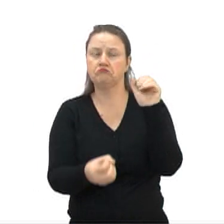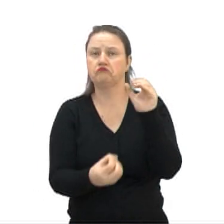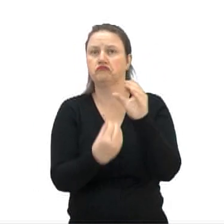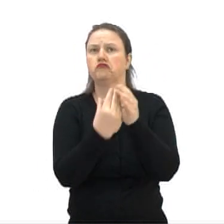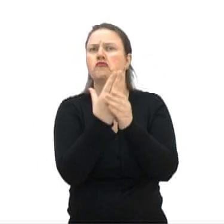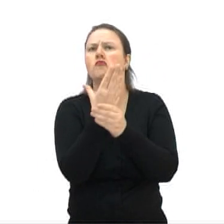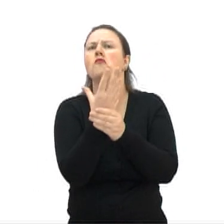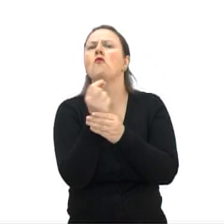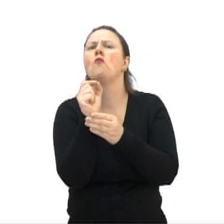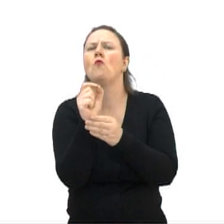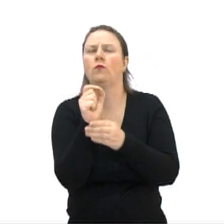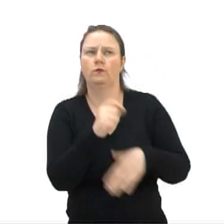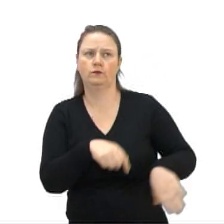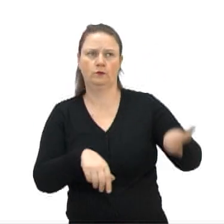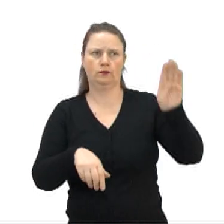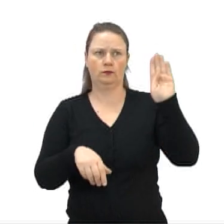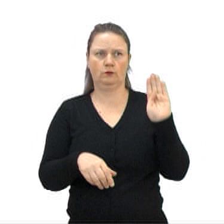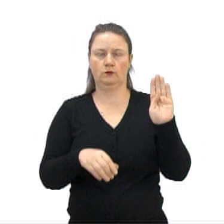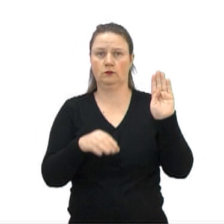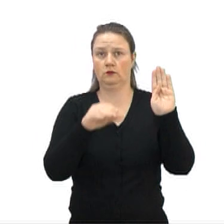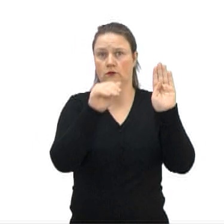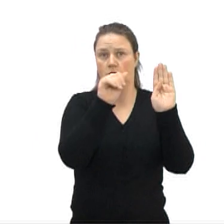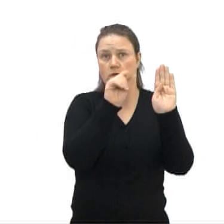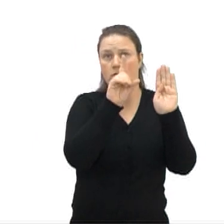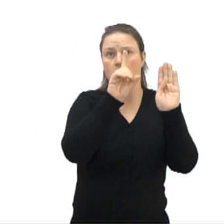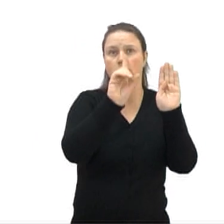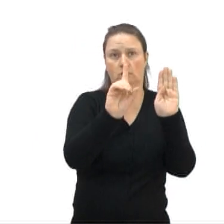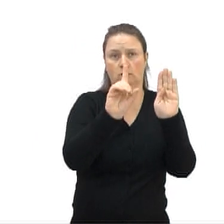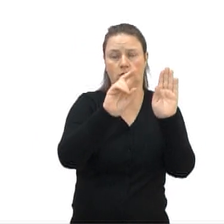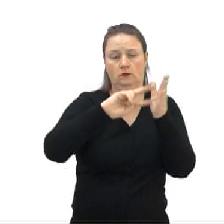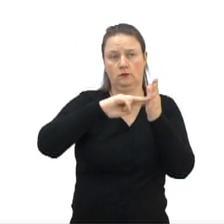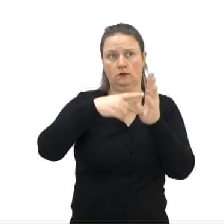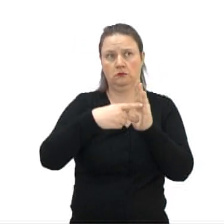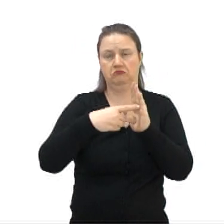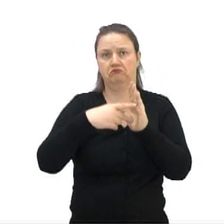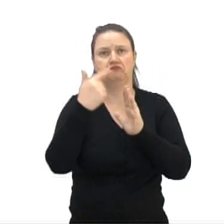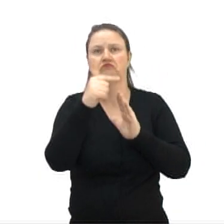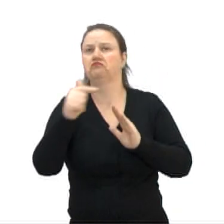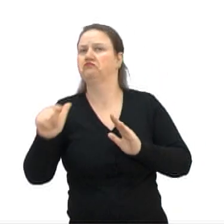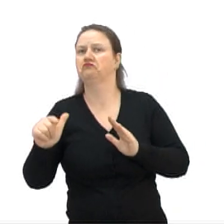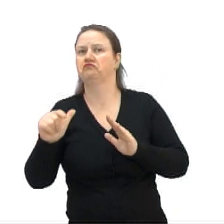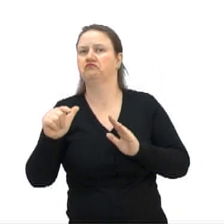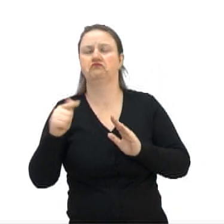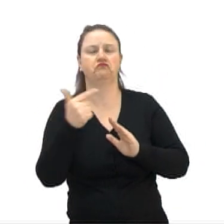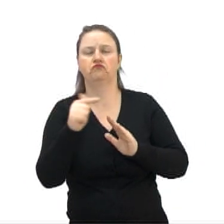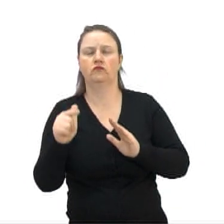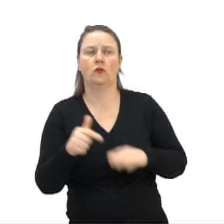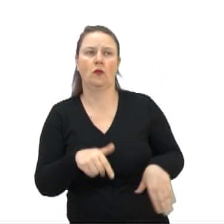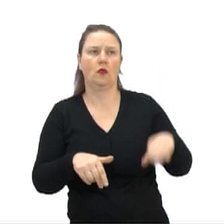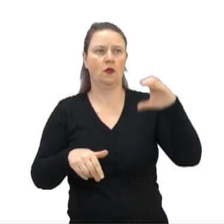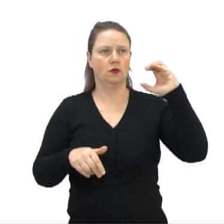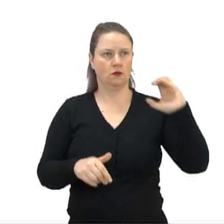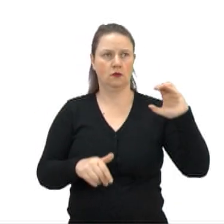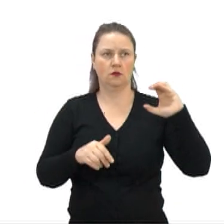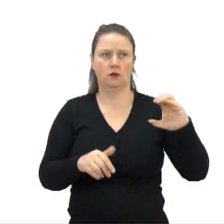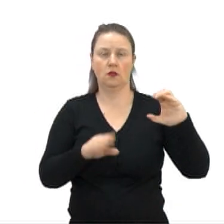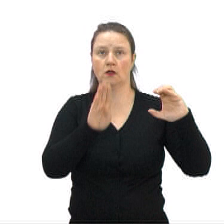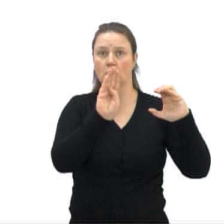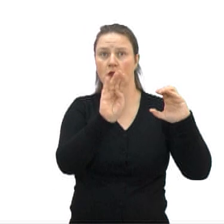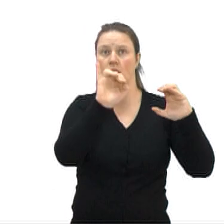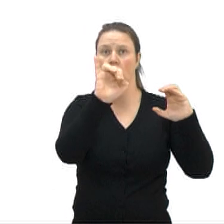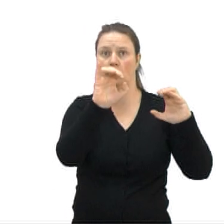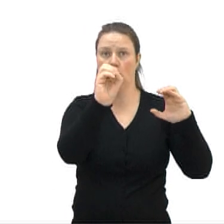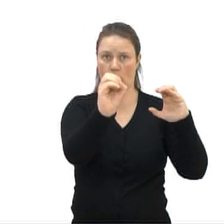Letra B, o prefixo ad, que significa sem. O sufixo bio, que significa